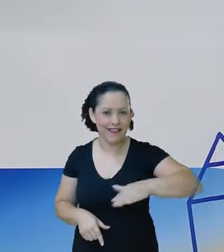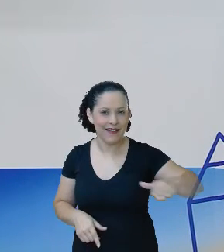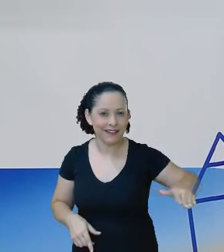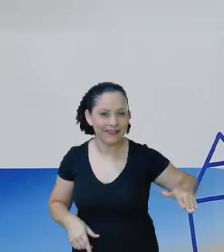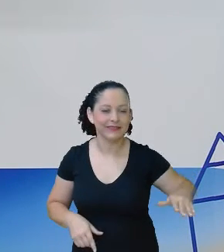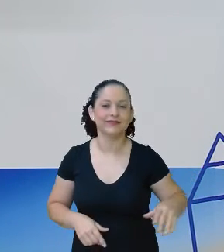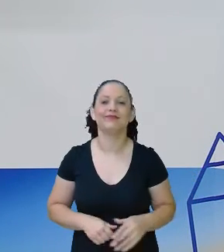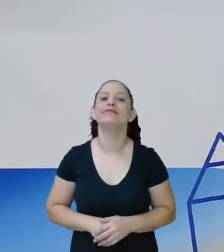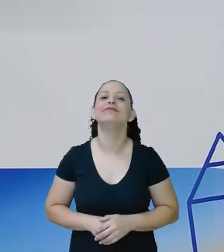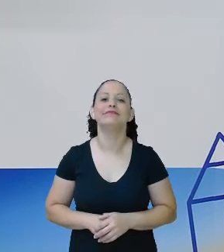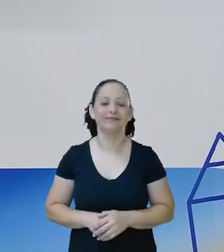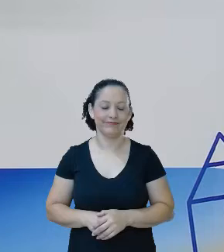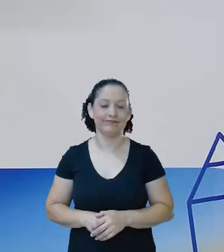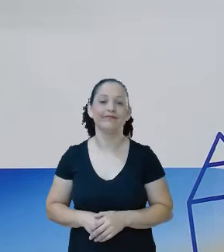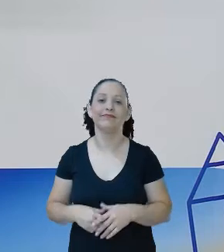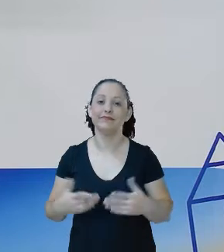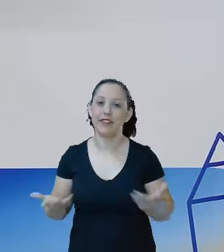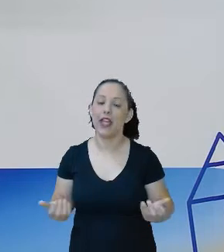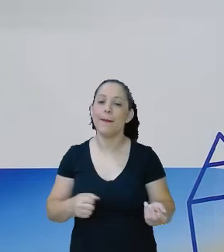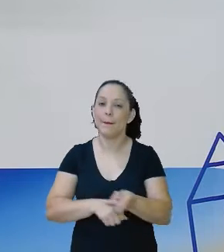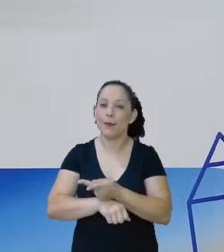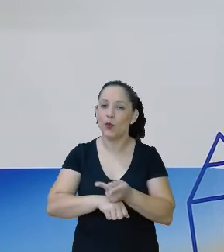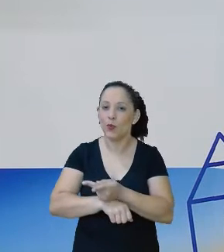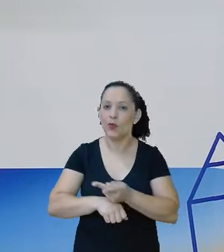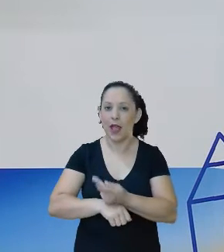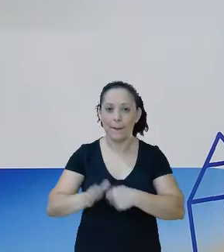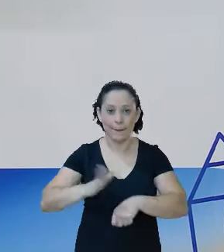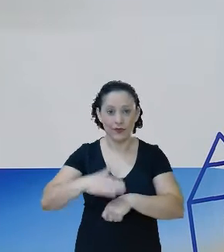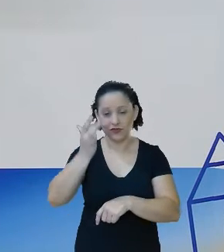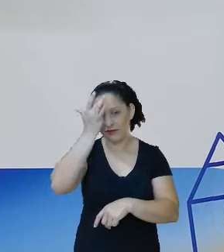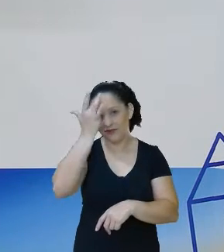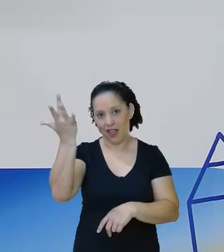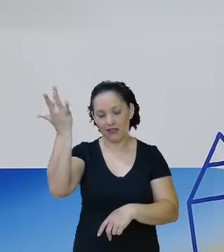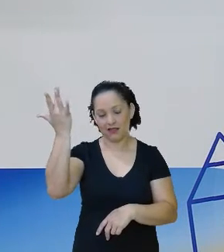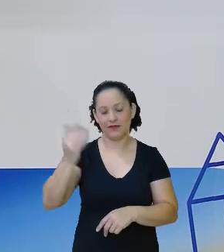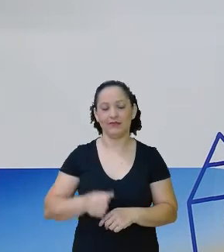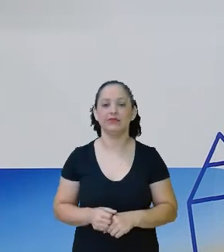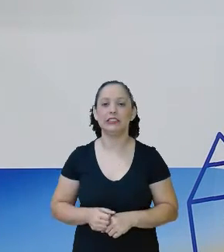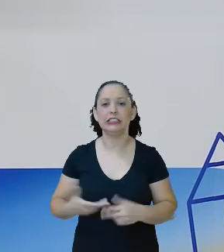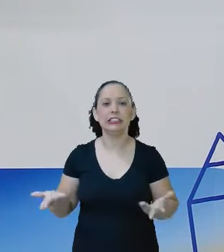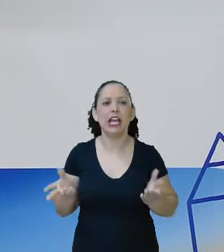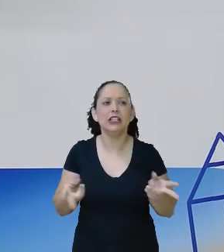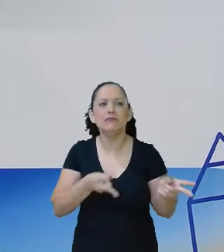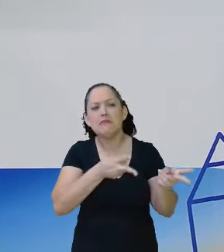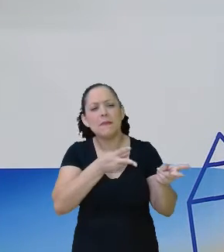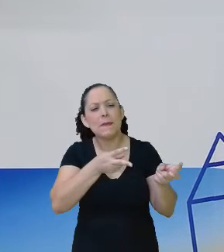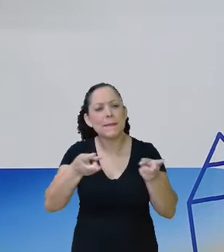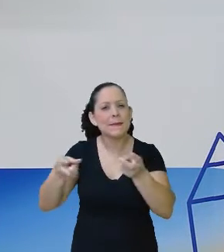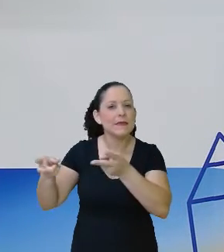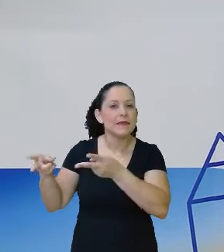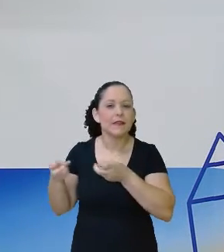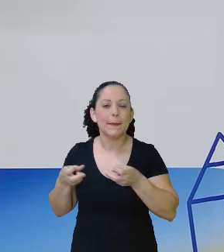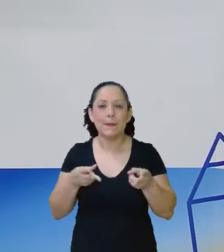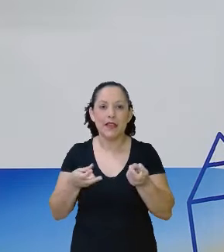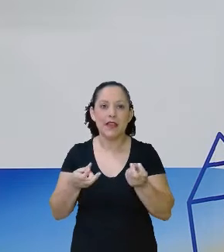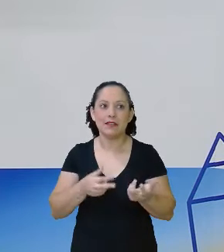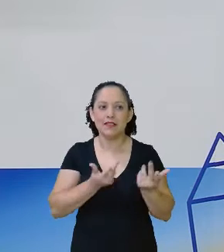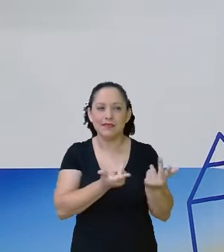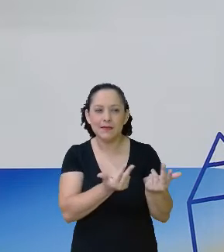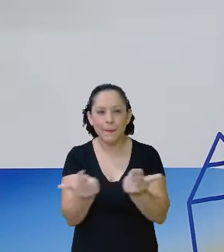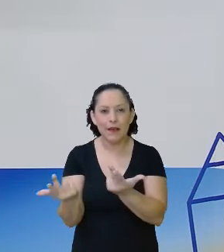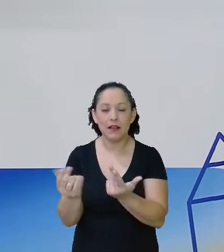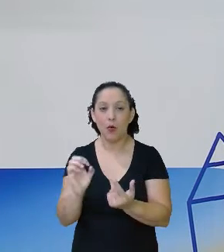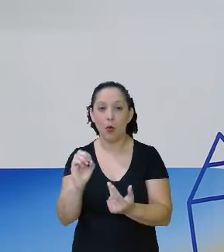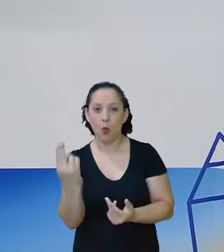bom? Fica melhor para você procurar. Então, para a gente perceber essas semelhanças